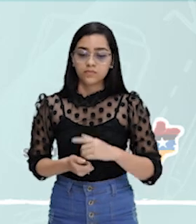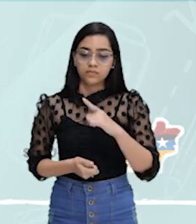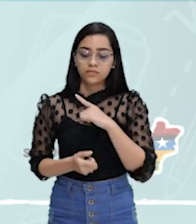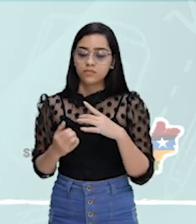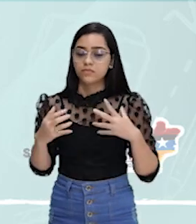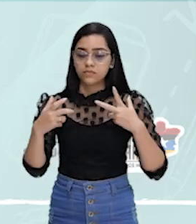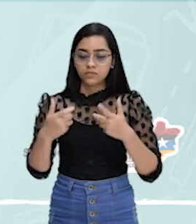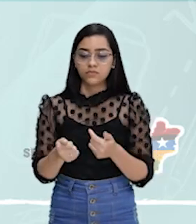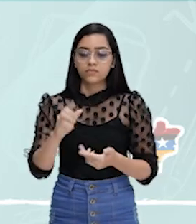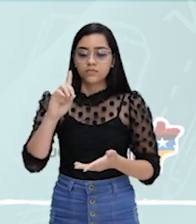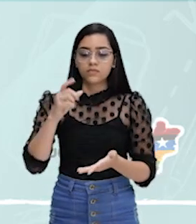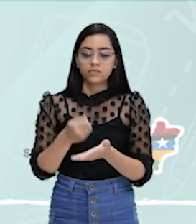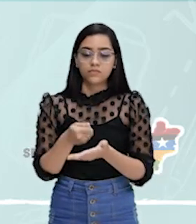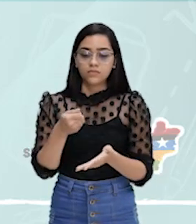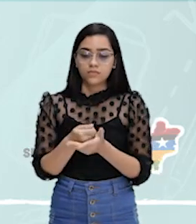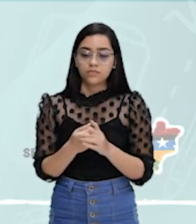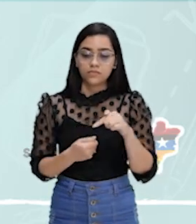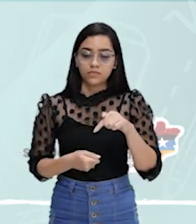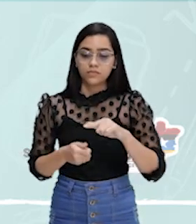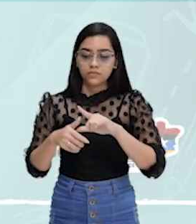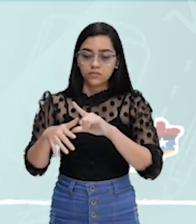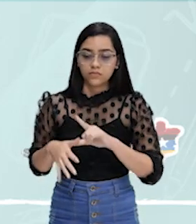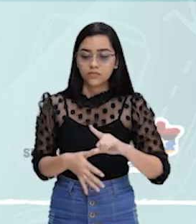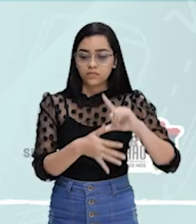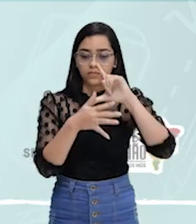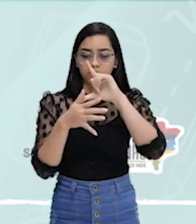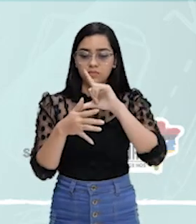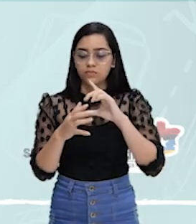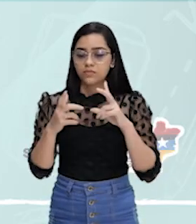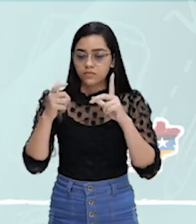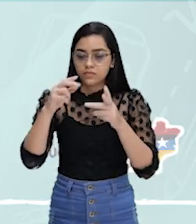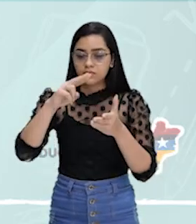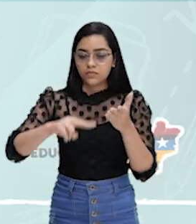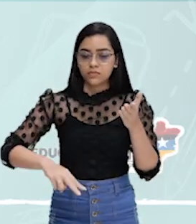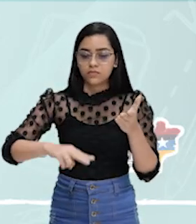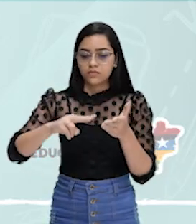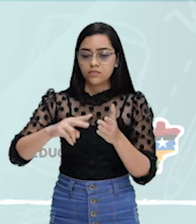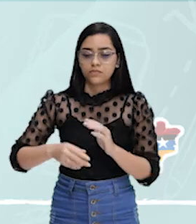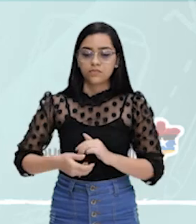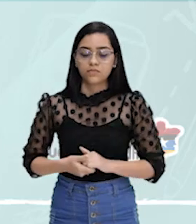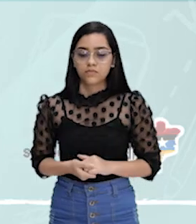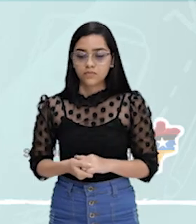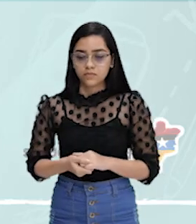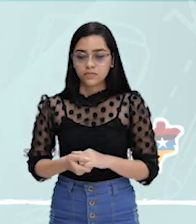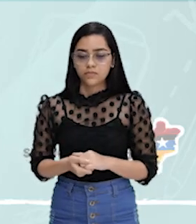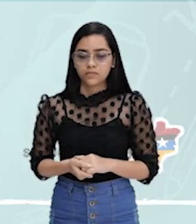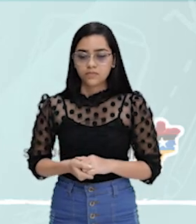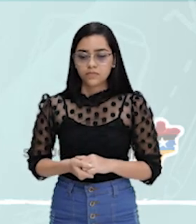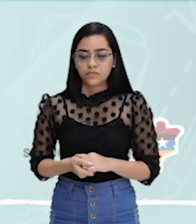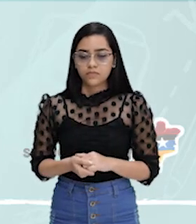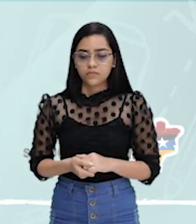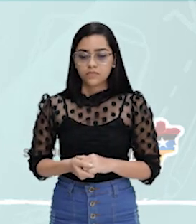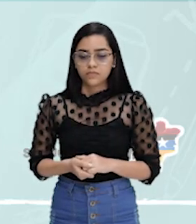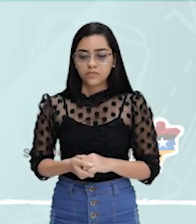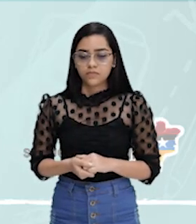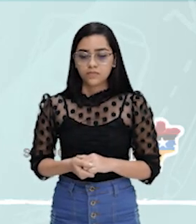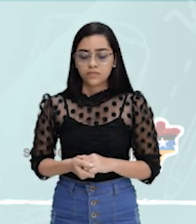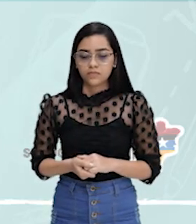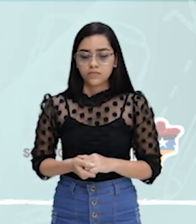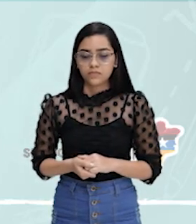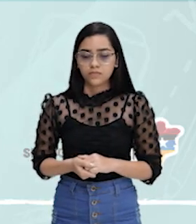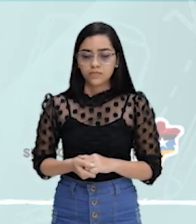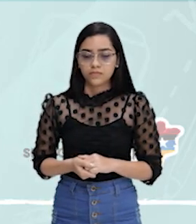ditaduras civis militares na América Latina. Em todos os casos, se instalaram ditaduras civis militares,